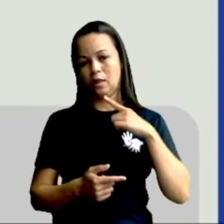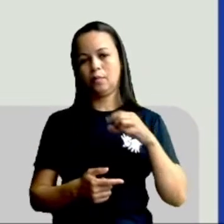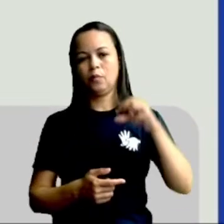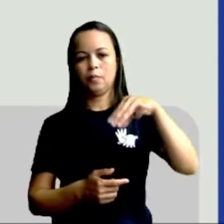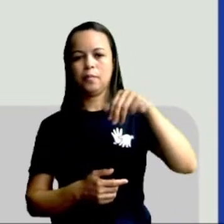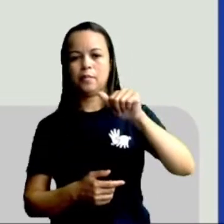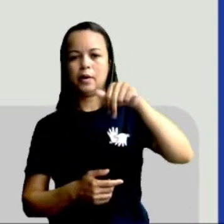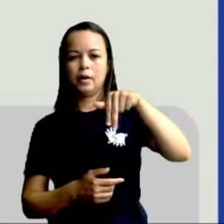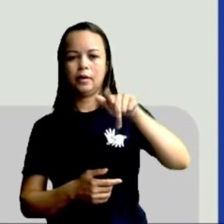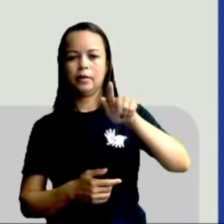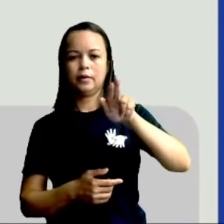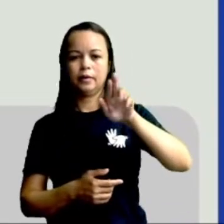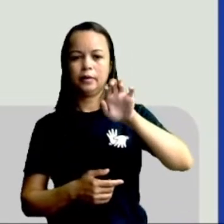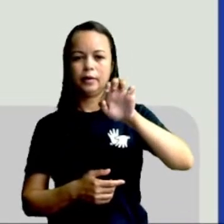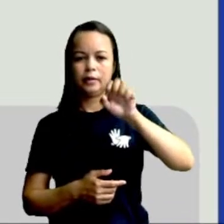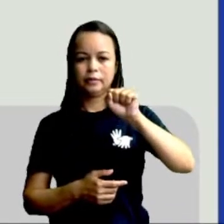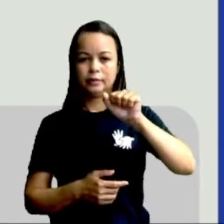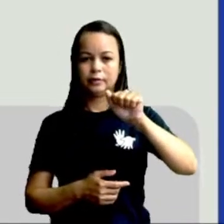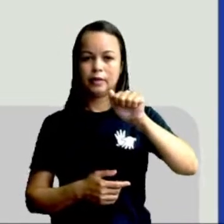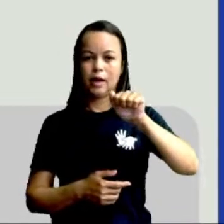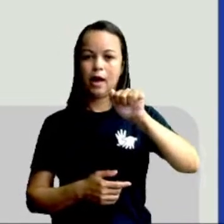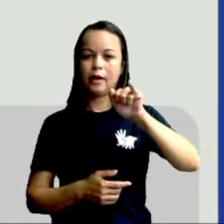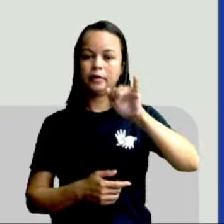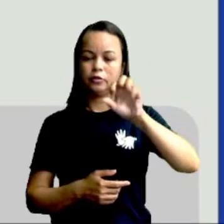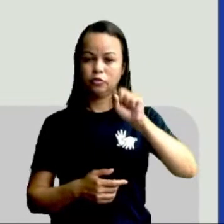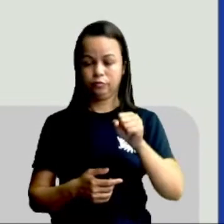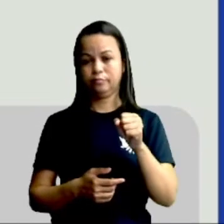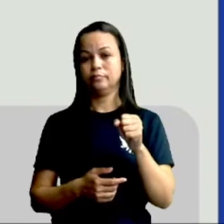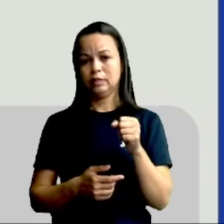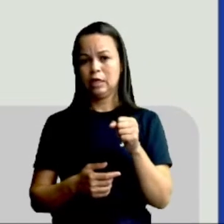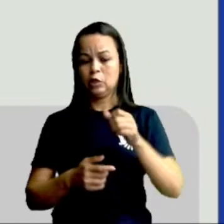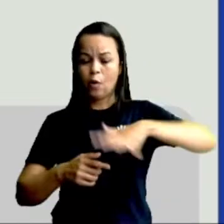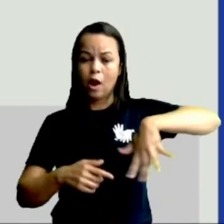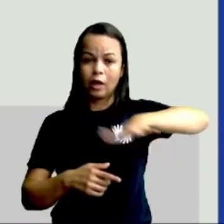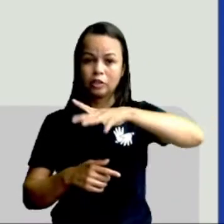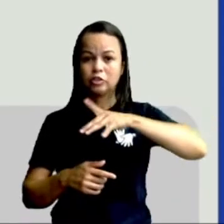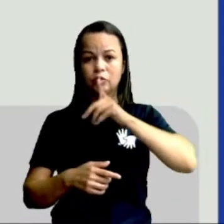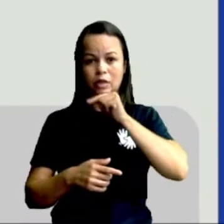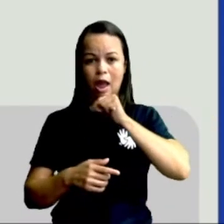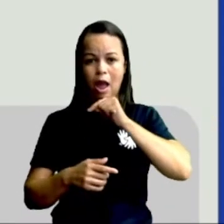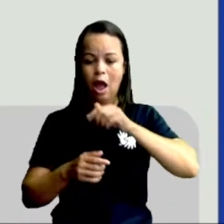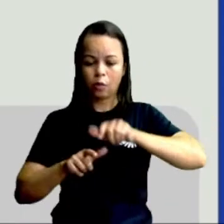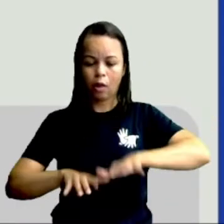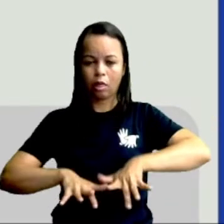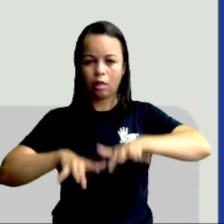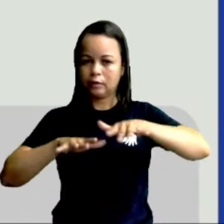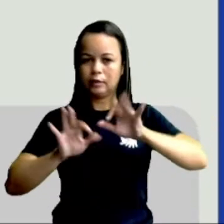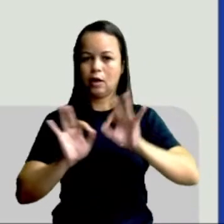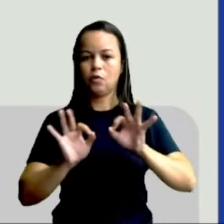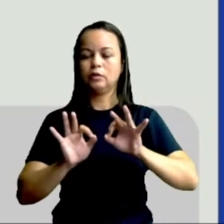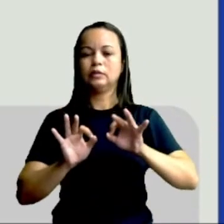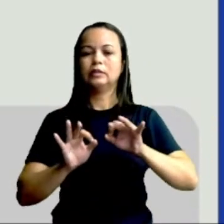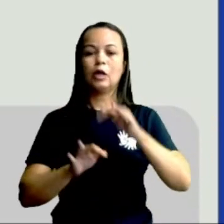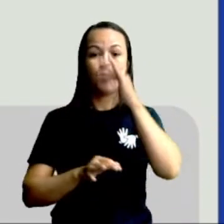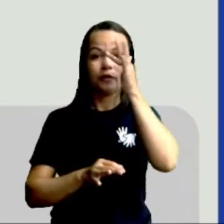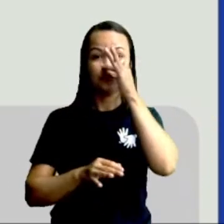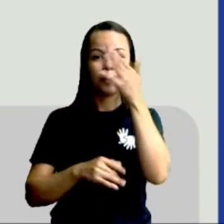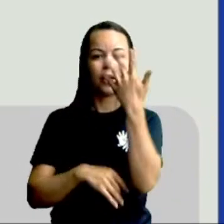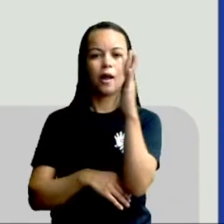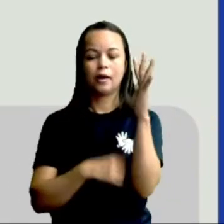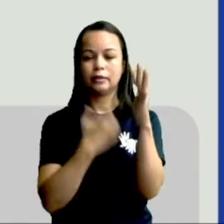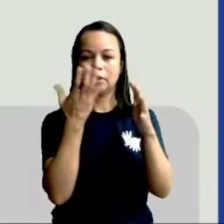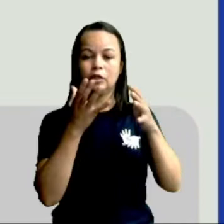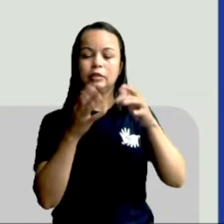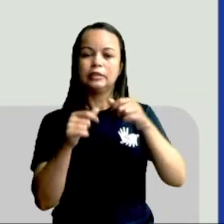manguezais. Manguezais são aquelas plantas, não é a região alagada, são as plantas que ficam nos mangues. Aquelas plantas